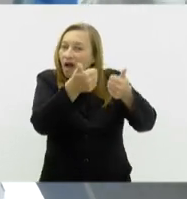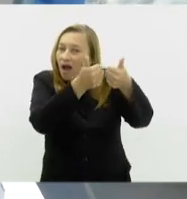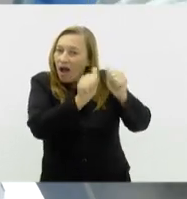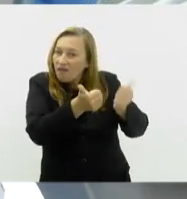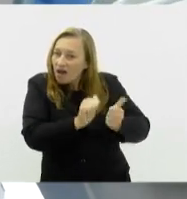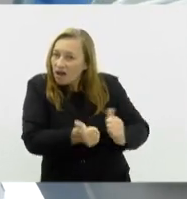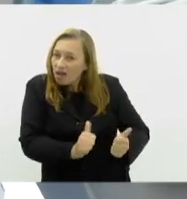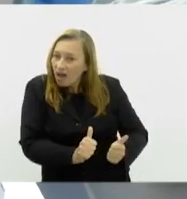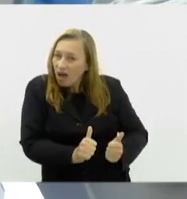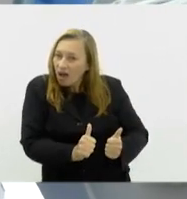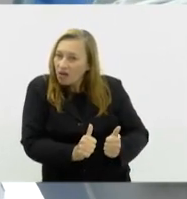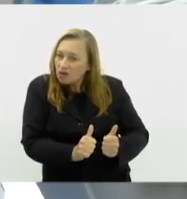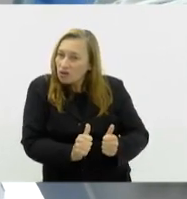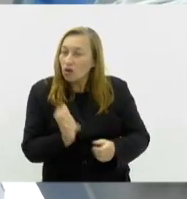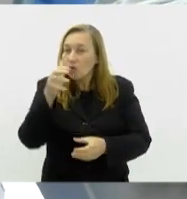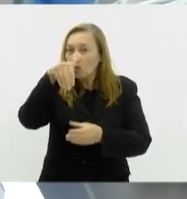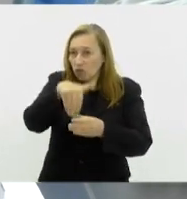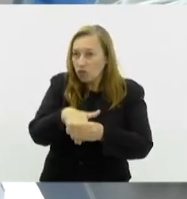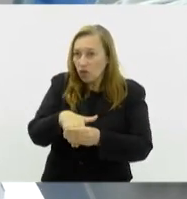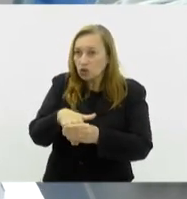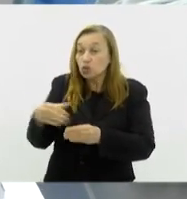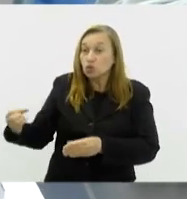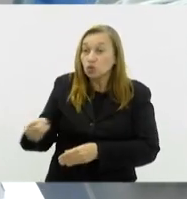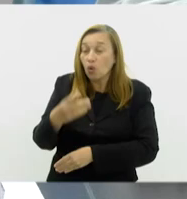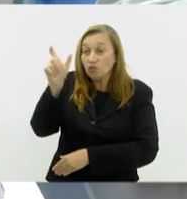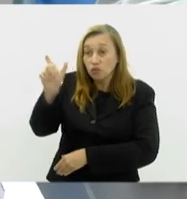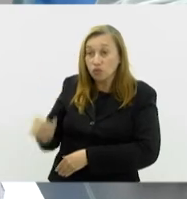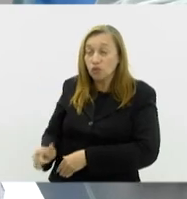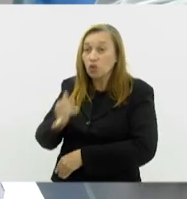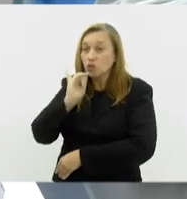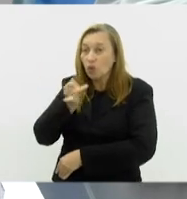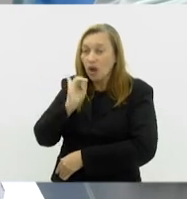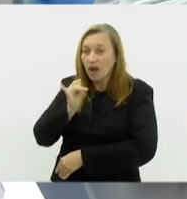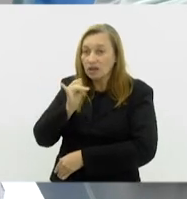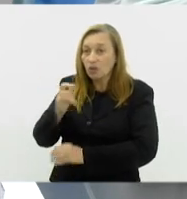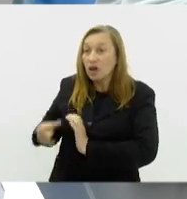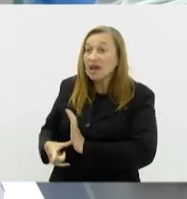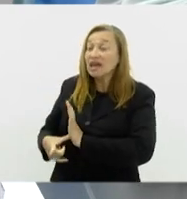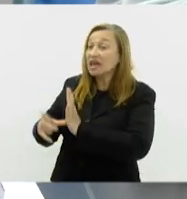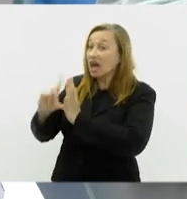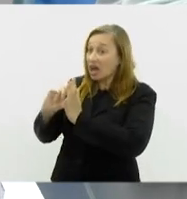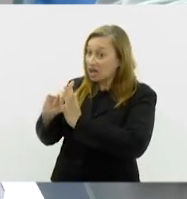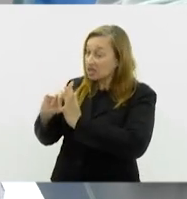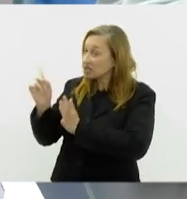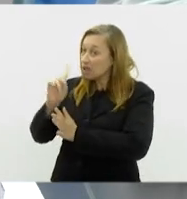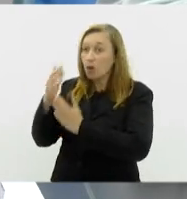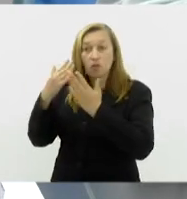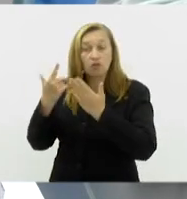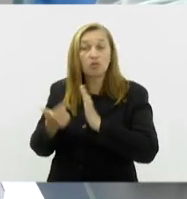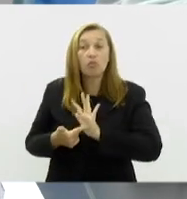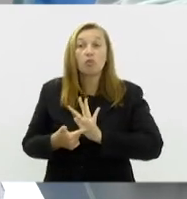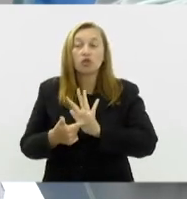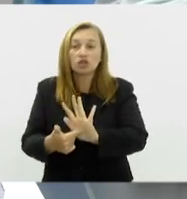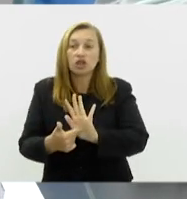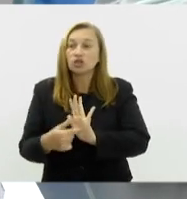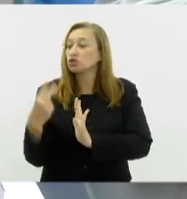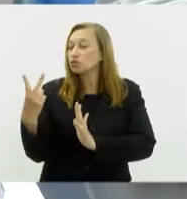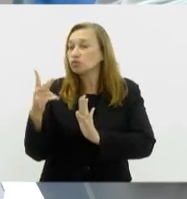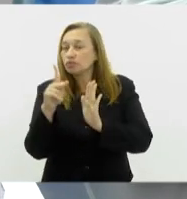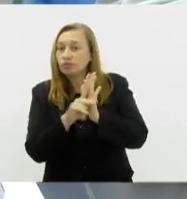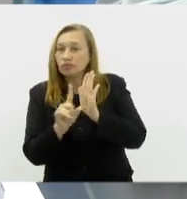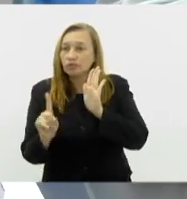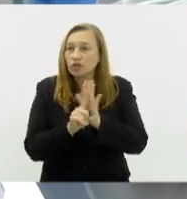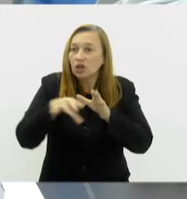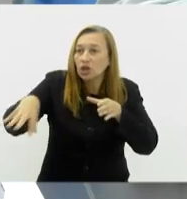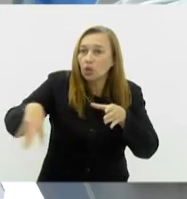avaliar o voto do relator que não foi apresentado com esses dois projetos de